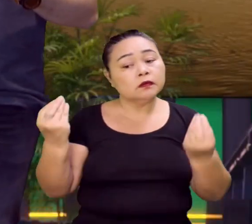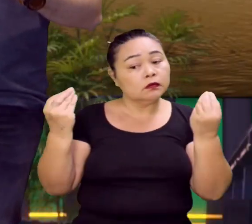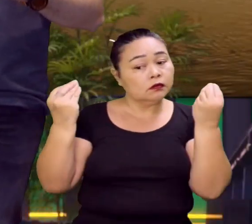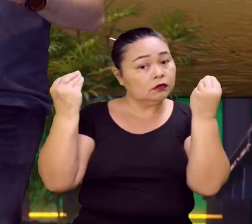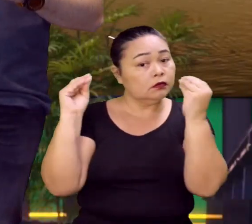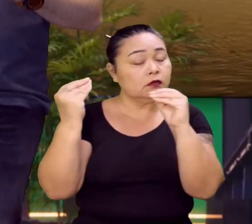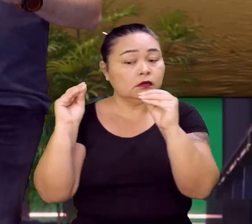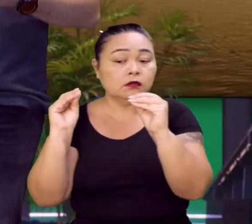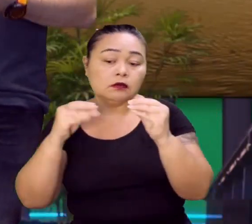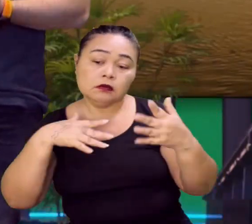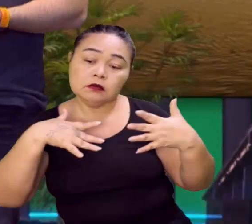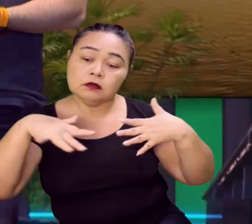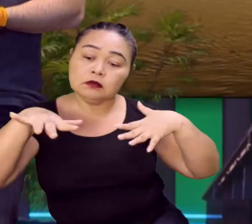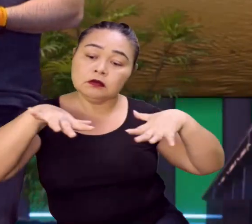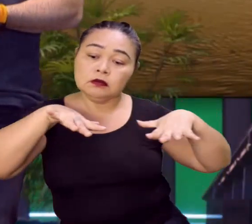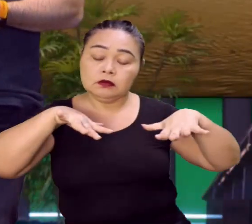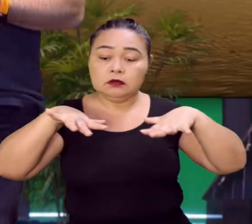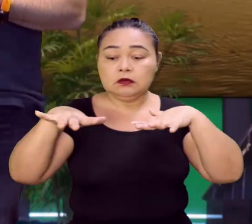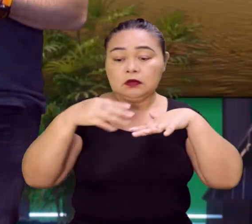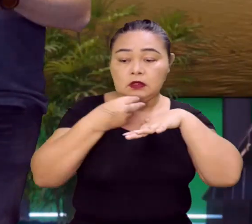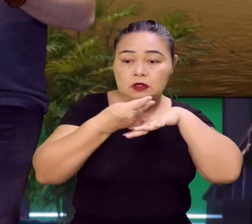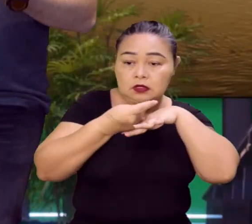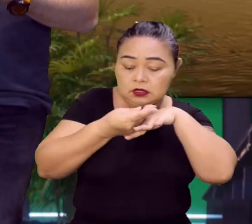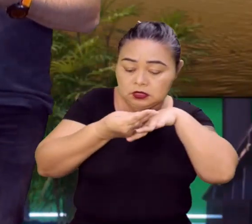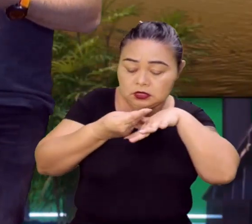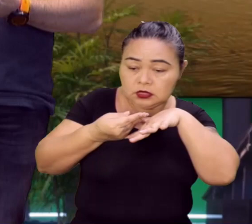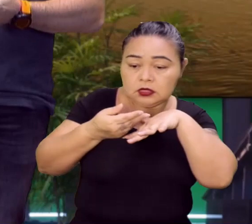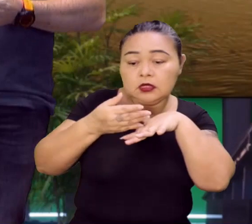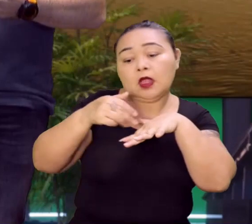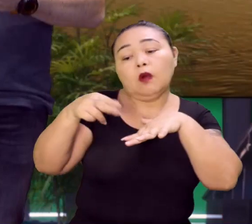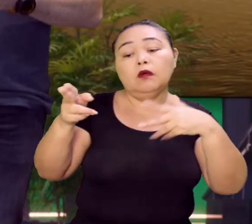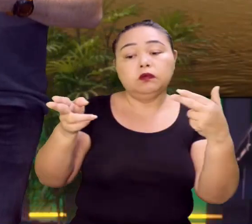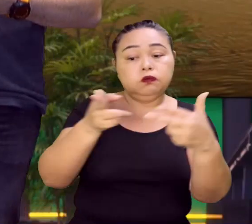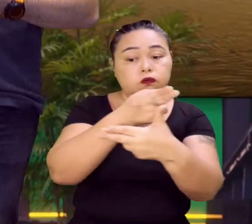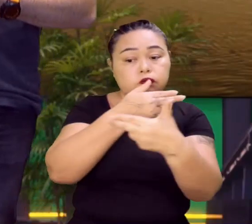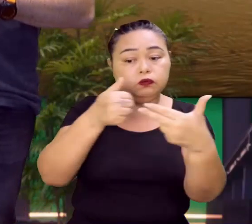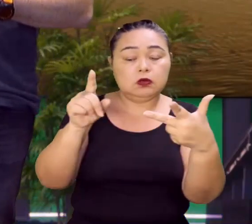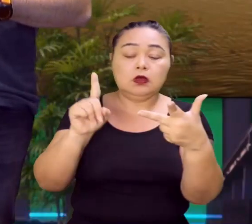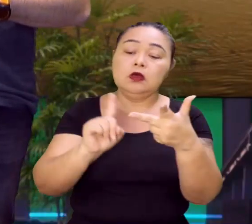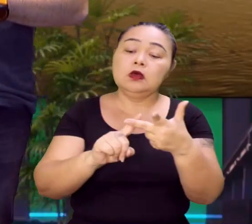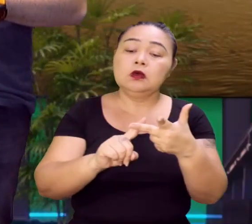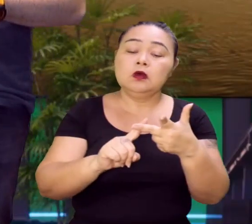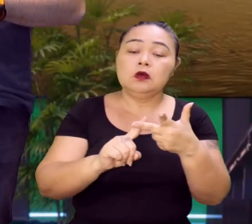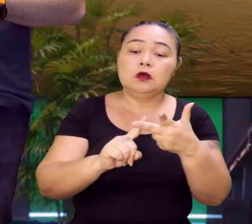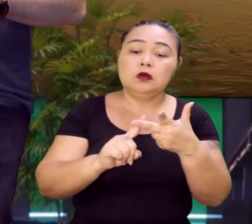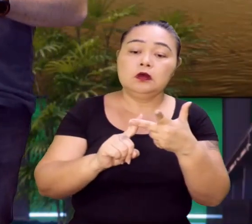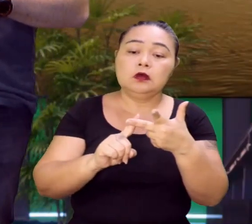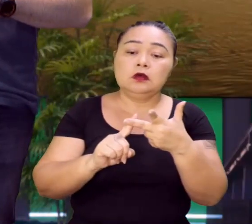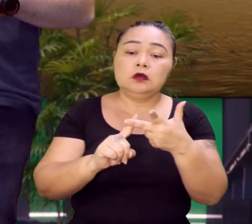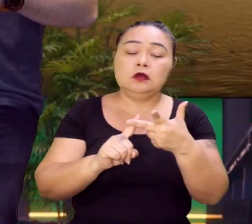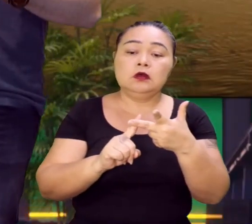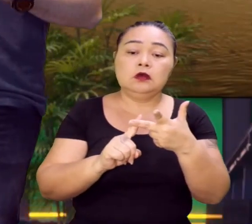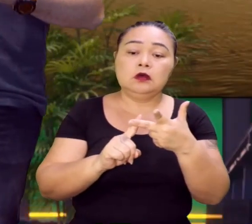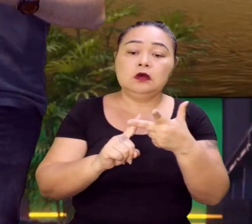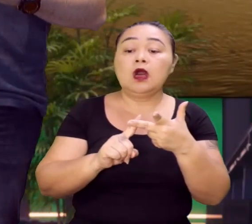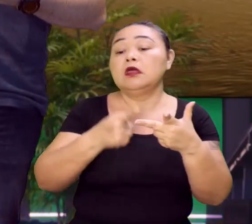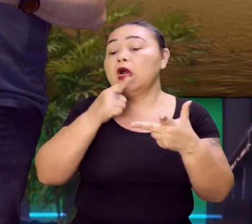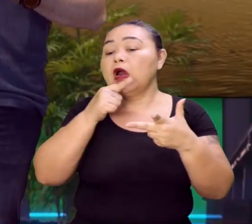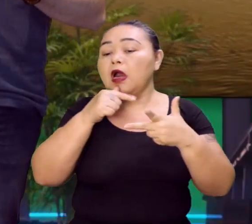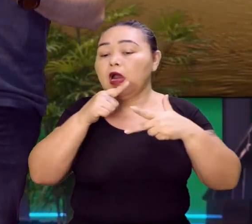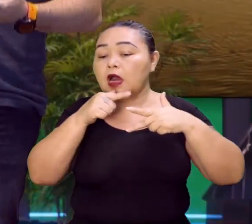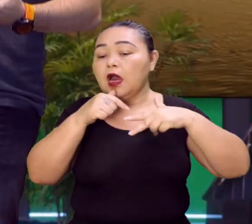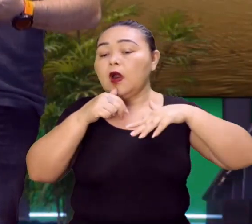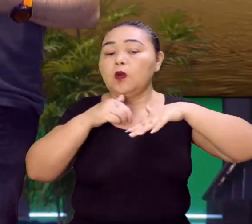a partir desse movimento erosivo. Erosão eólica, erosão, vamos colocar também, da água, que é